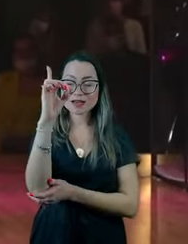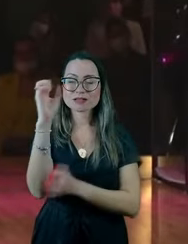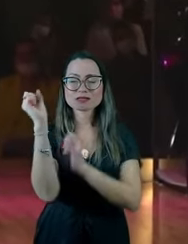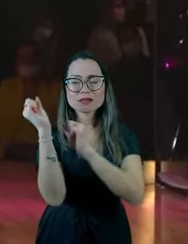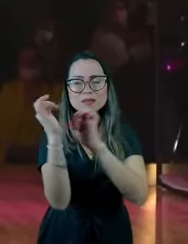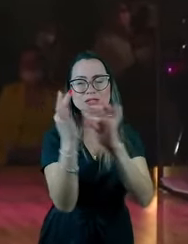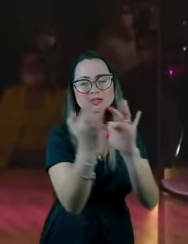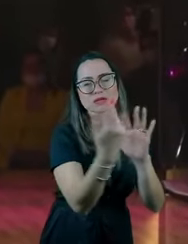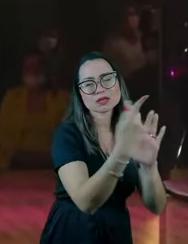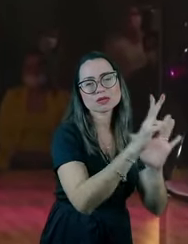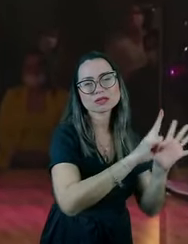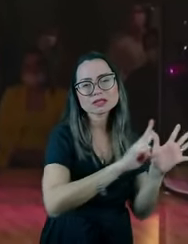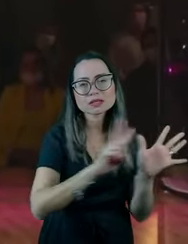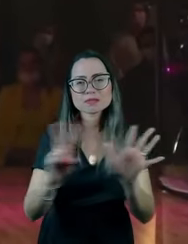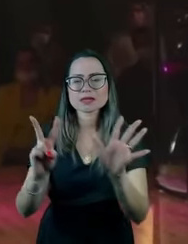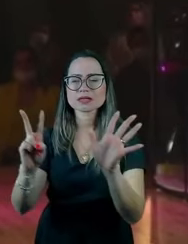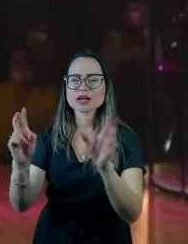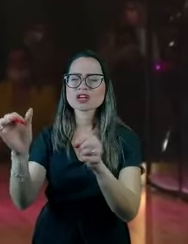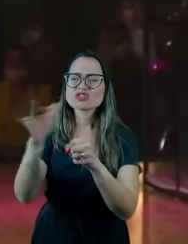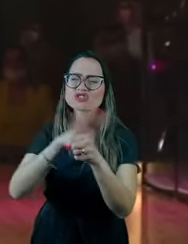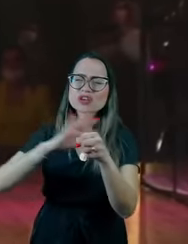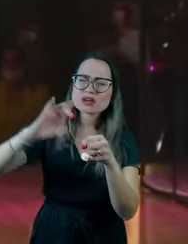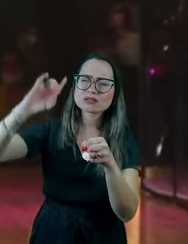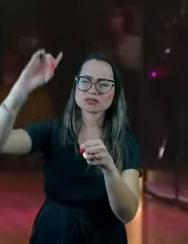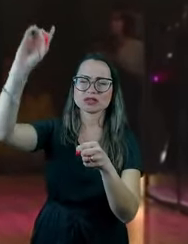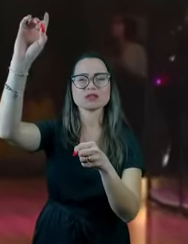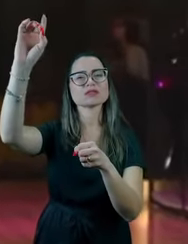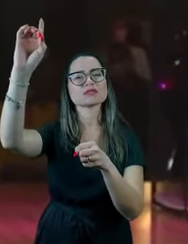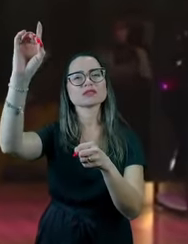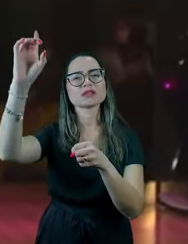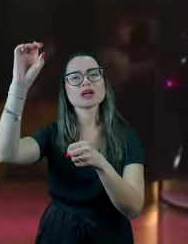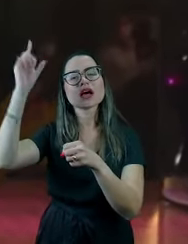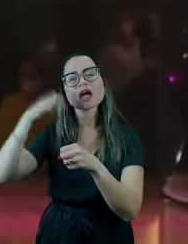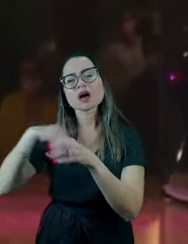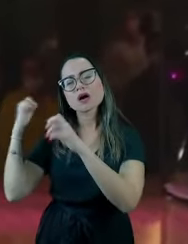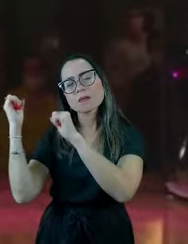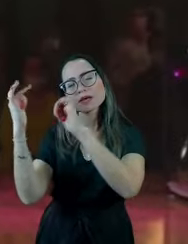com Deus, cheio da presença de Deus. Eu te abençoo para isso,